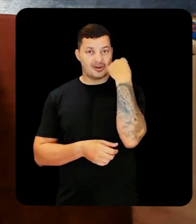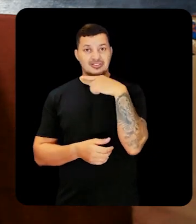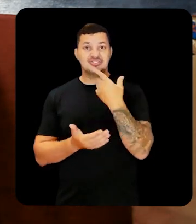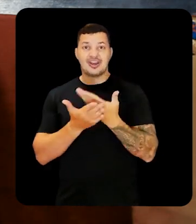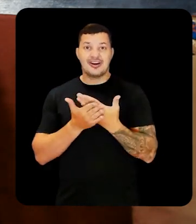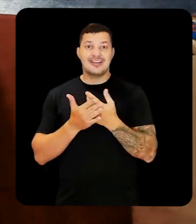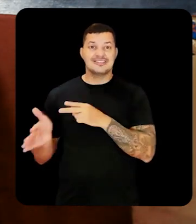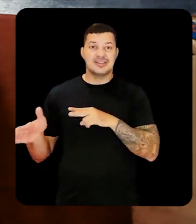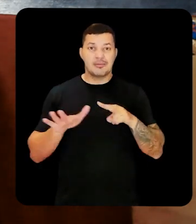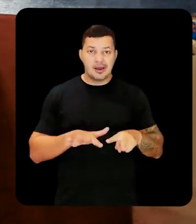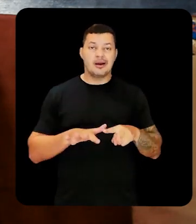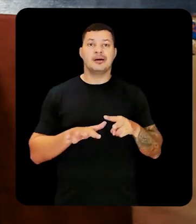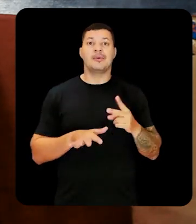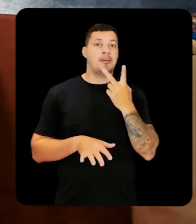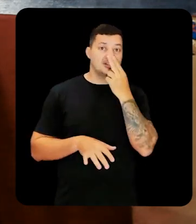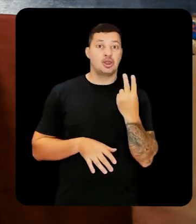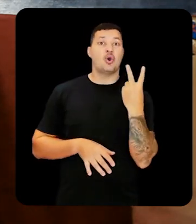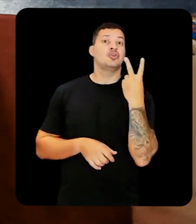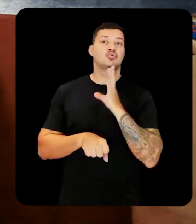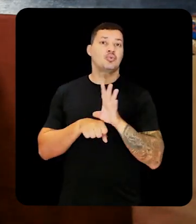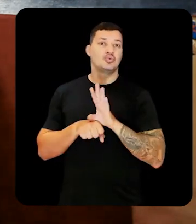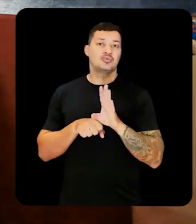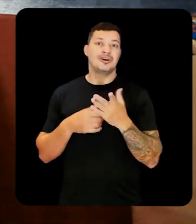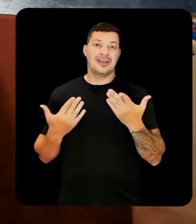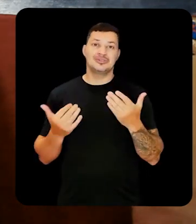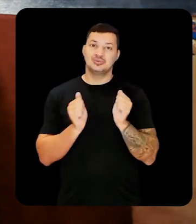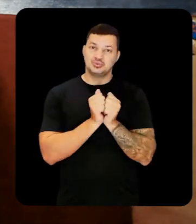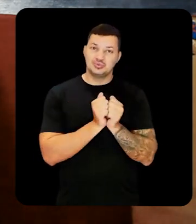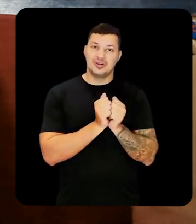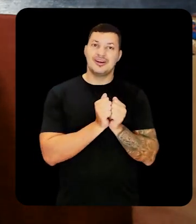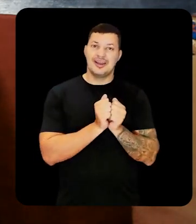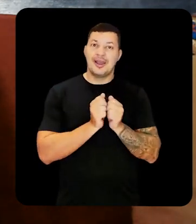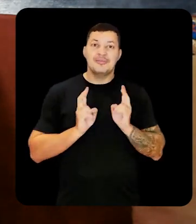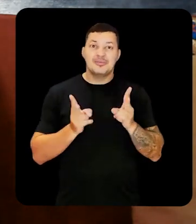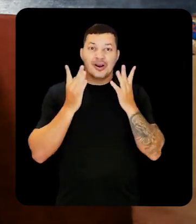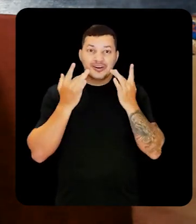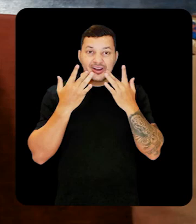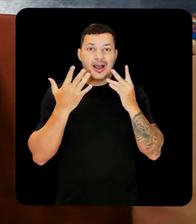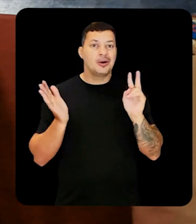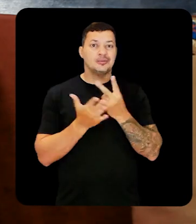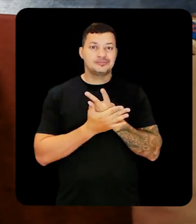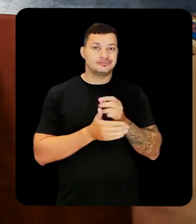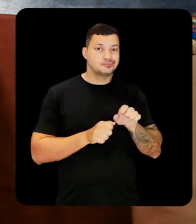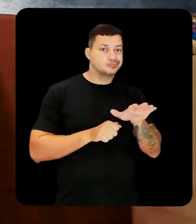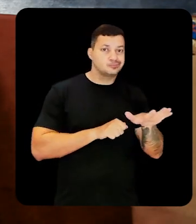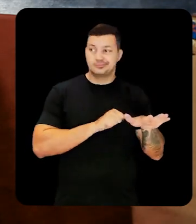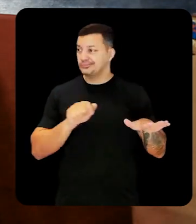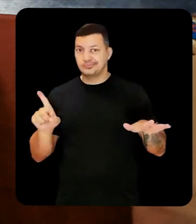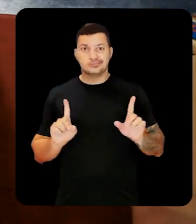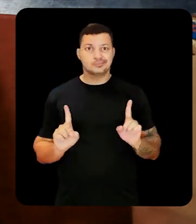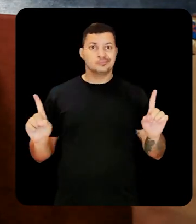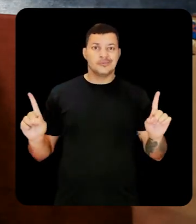semanais, que no decorrer do ano vai virando 2 cursos. E a ideia era fazer um curso junto e fazer uma mesma peça. A gente acabou cada um